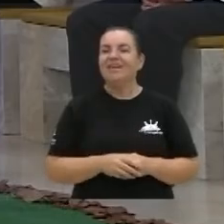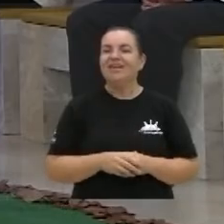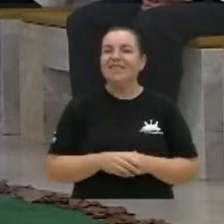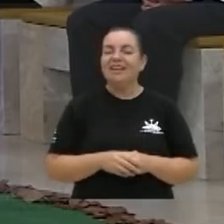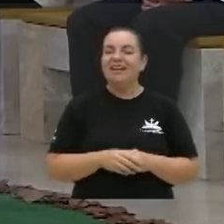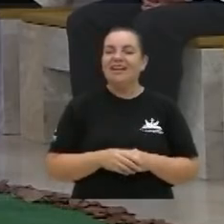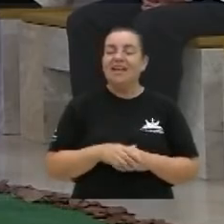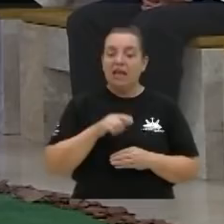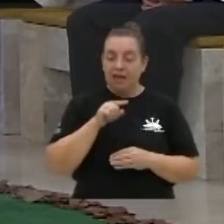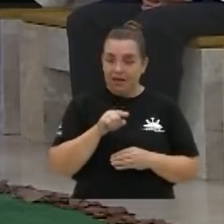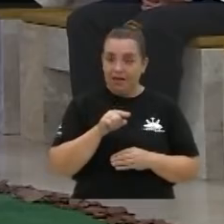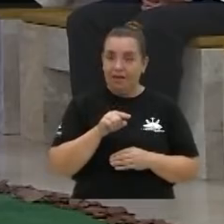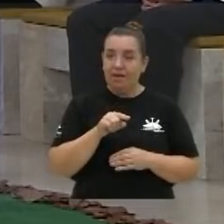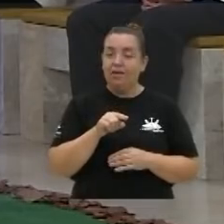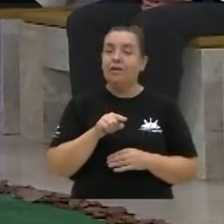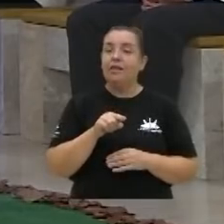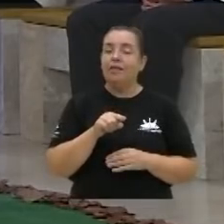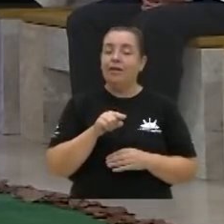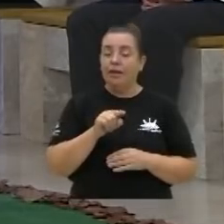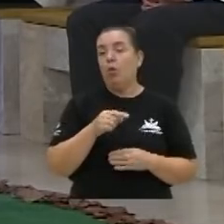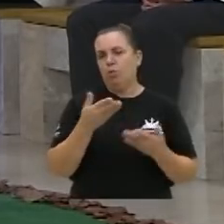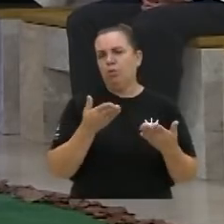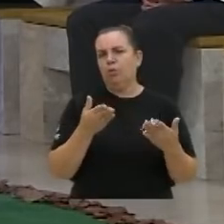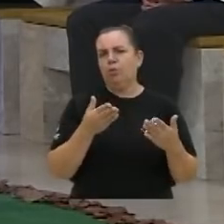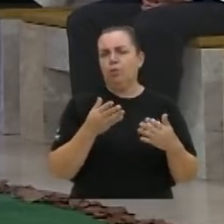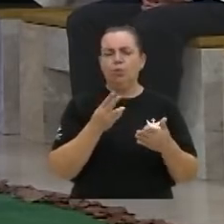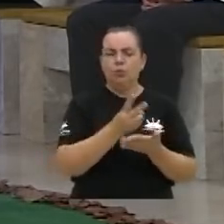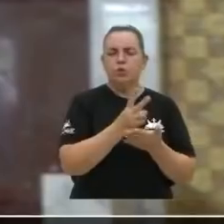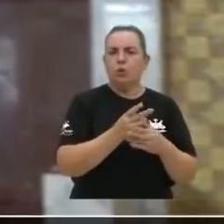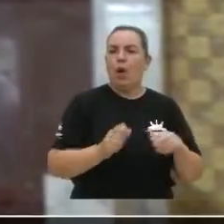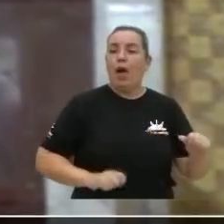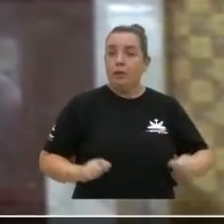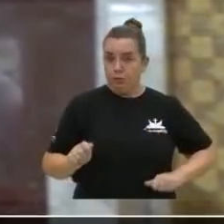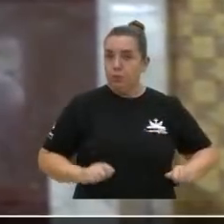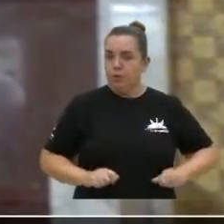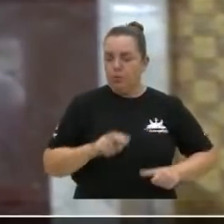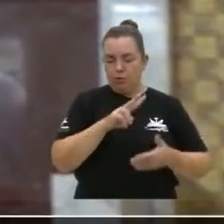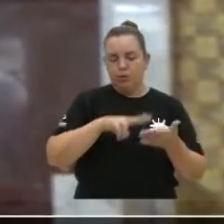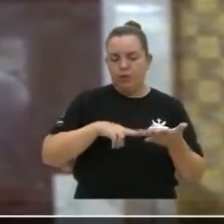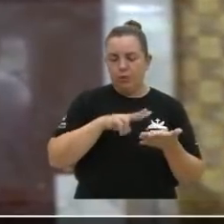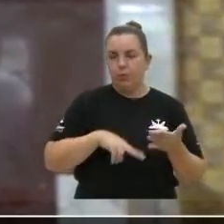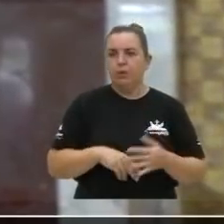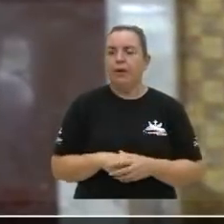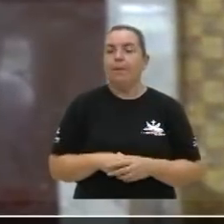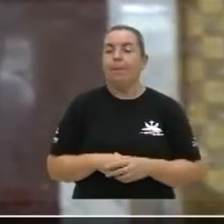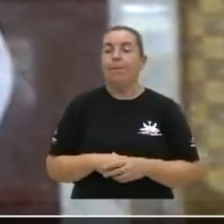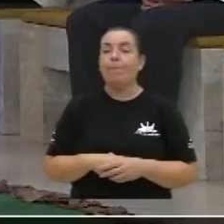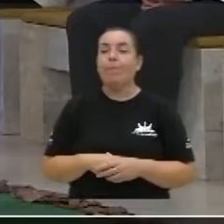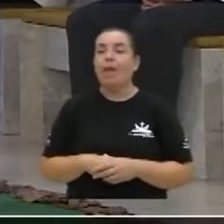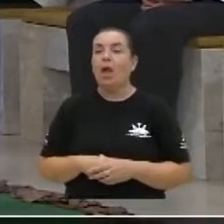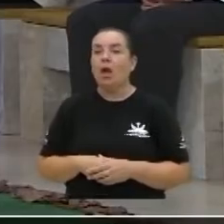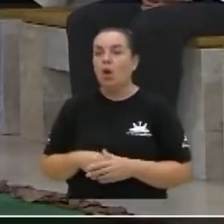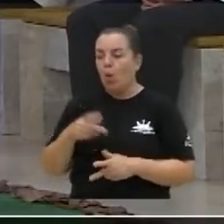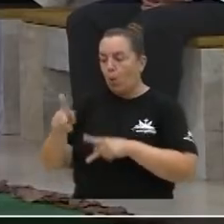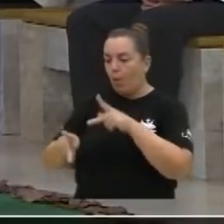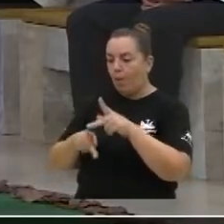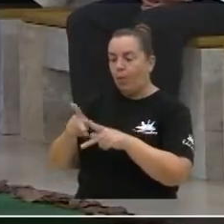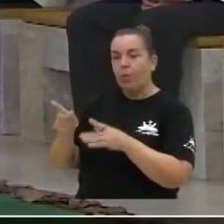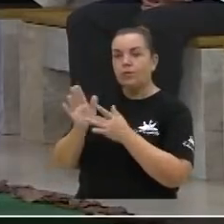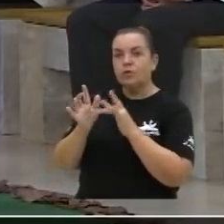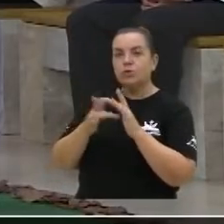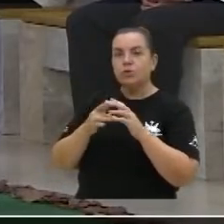como também é continuidade dos Atos dos Apóstolos, o rebanho de Jesus